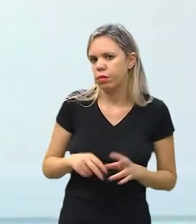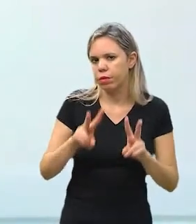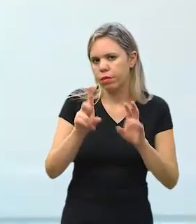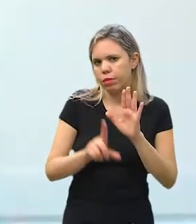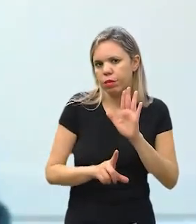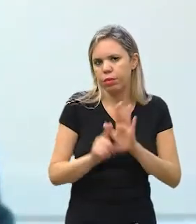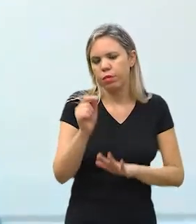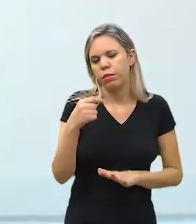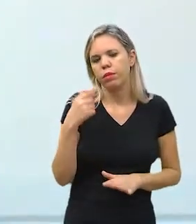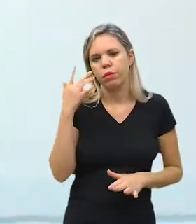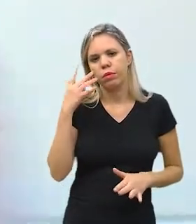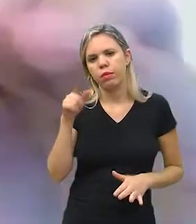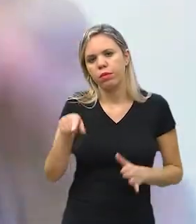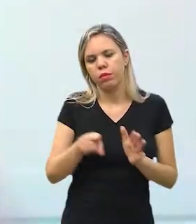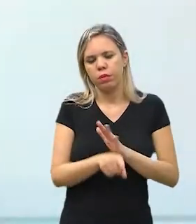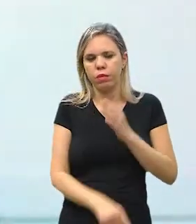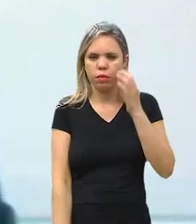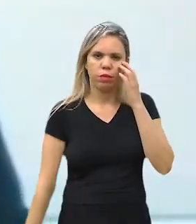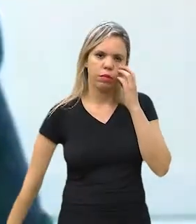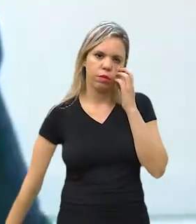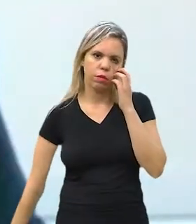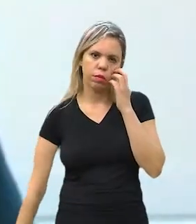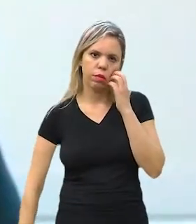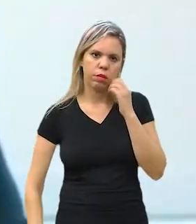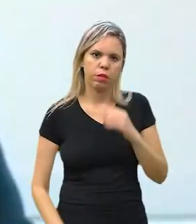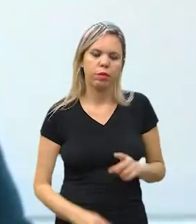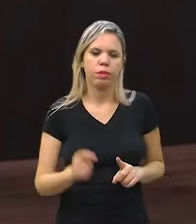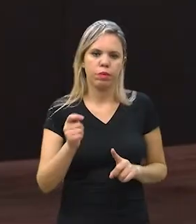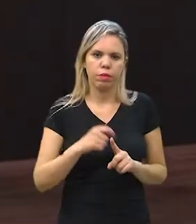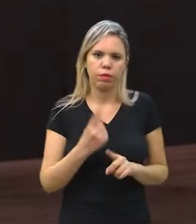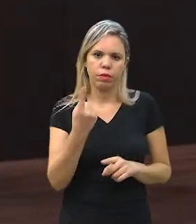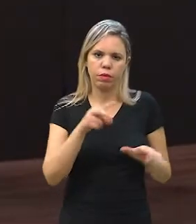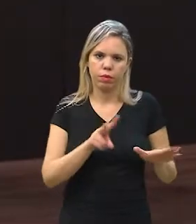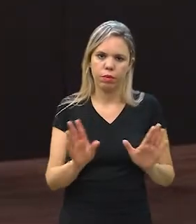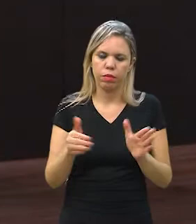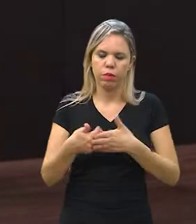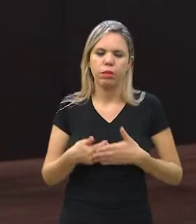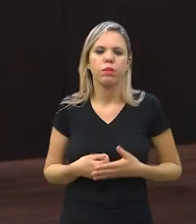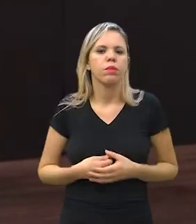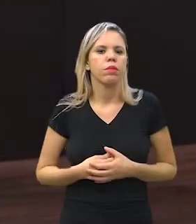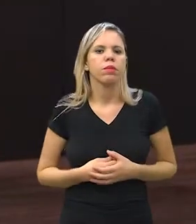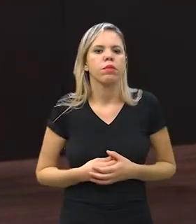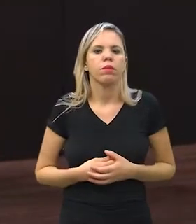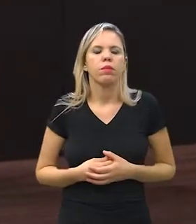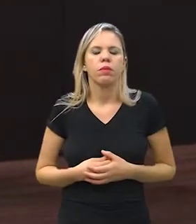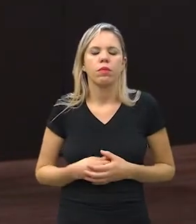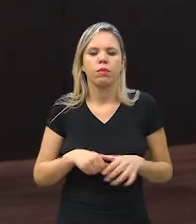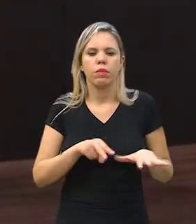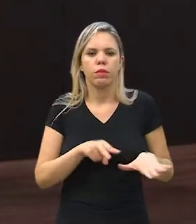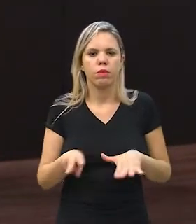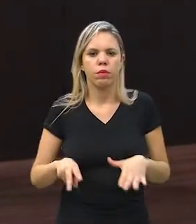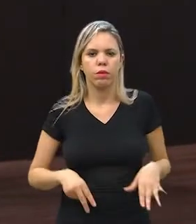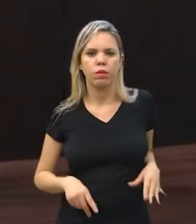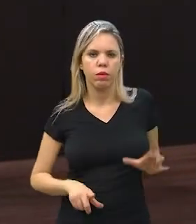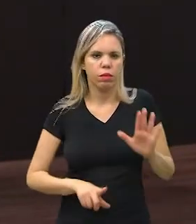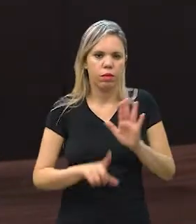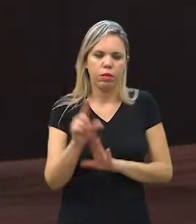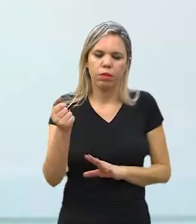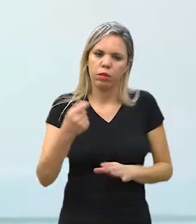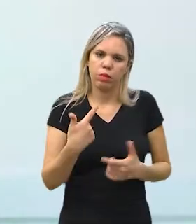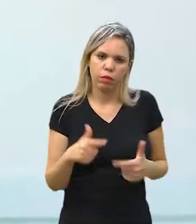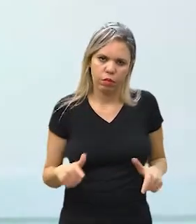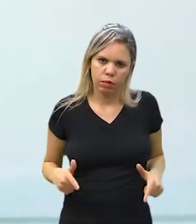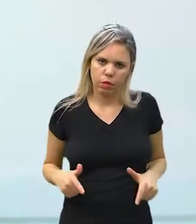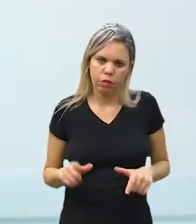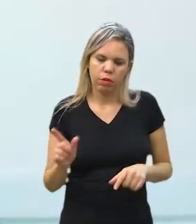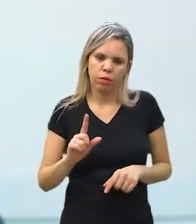aí, com relação a faturamento, que eu acho que foi a sua pergunta, nesse mês que ficou uma semana fechada, essa semana a